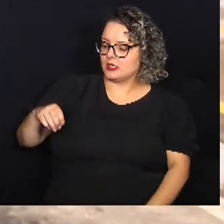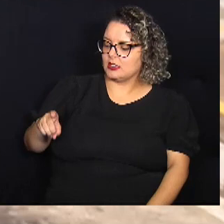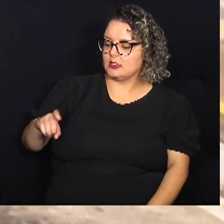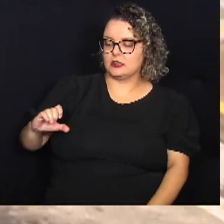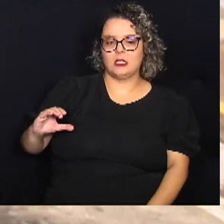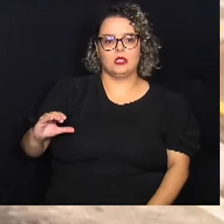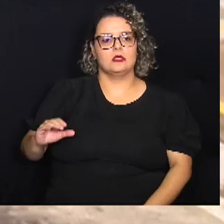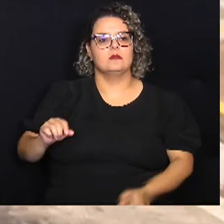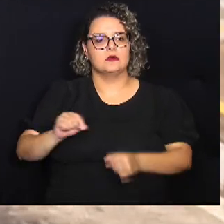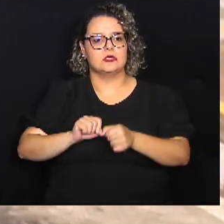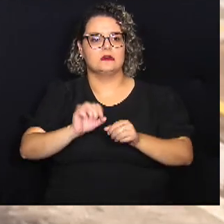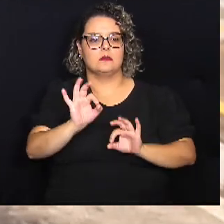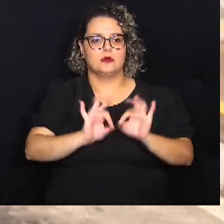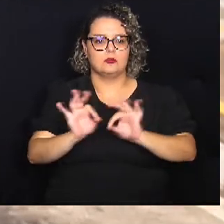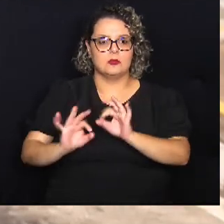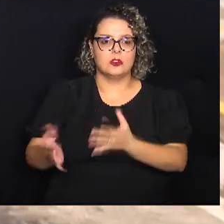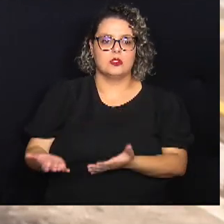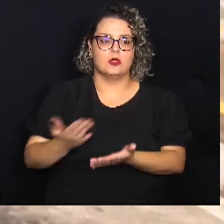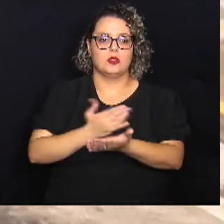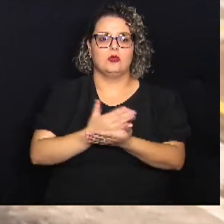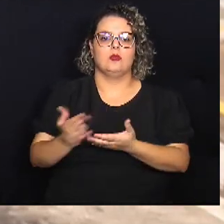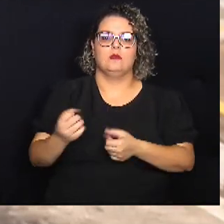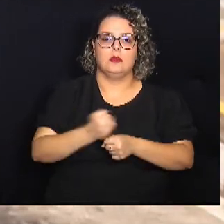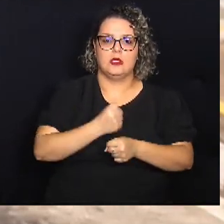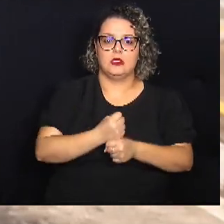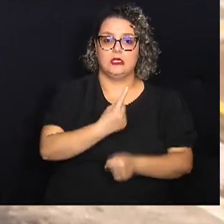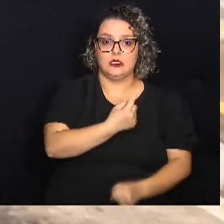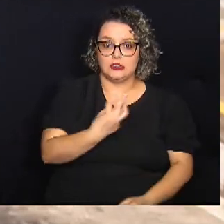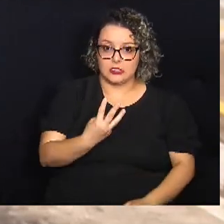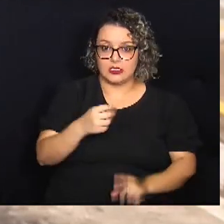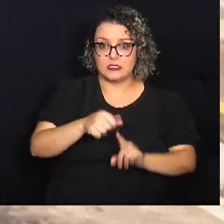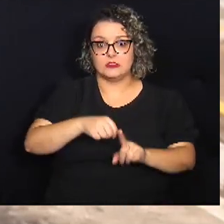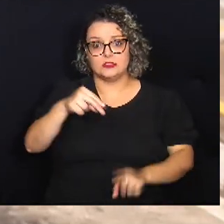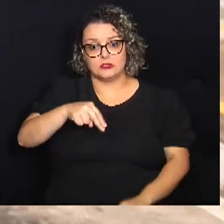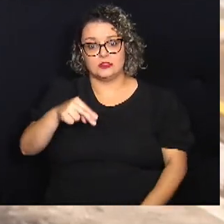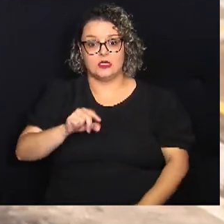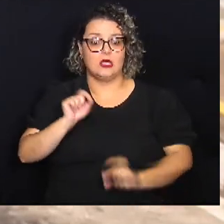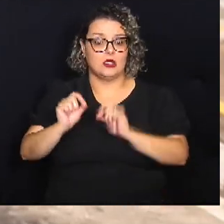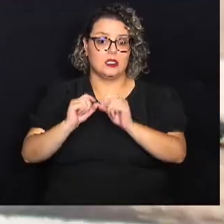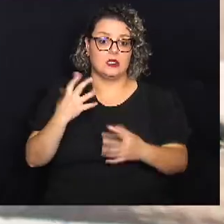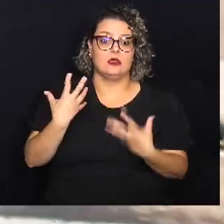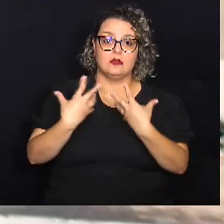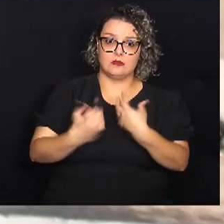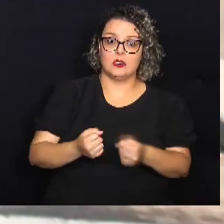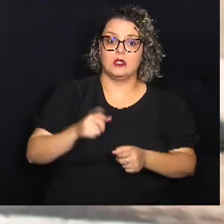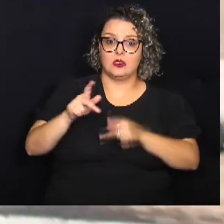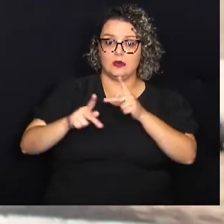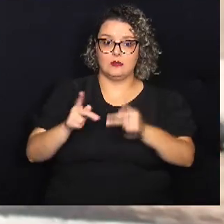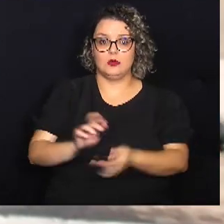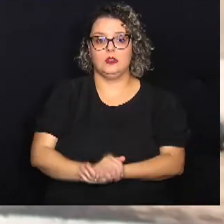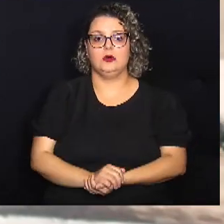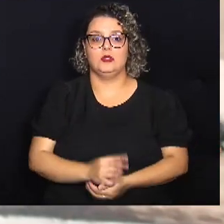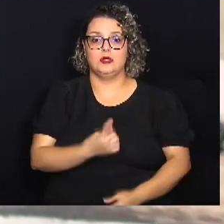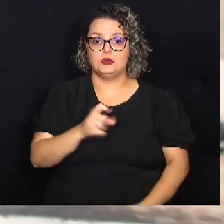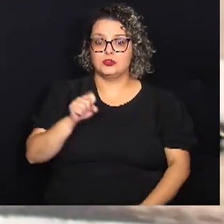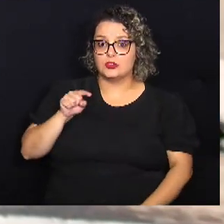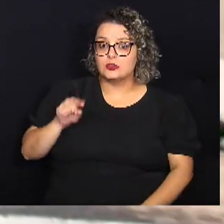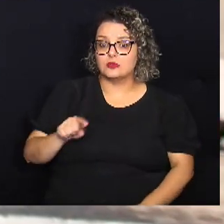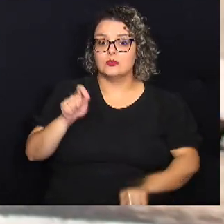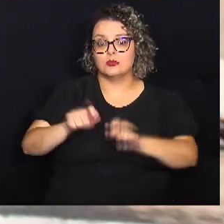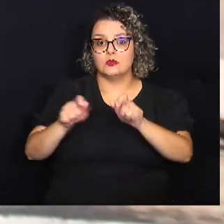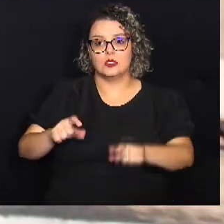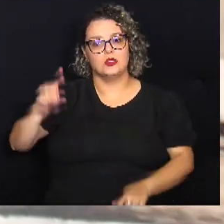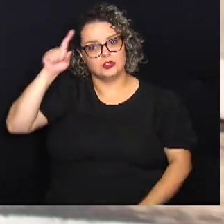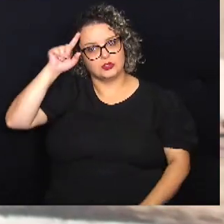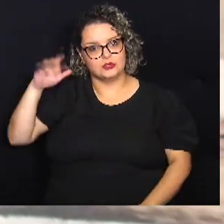né, que vai ser e começa a obra em 13 de novembro. E quem vai ganhar é a população. 18 mil pessoas passam diariamente